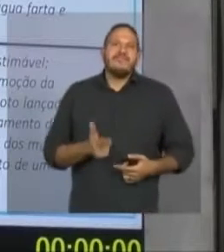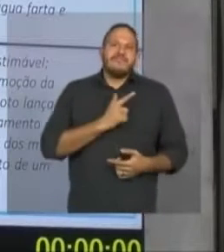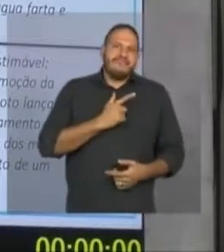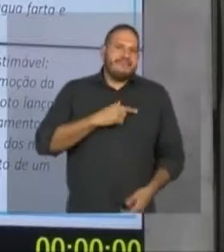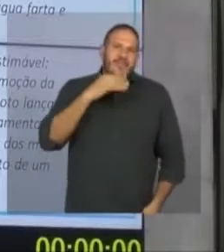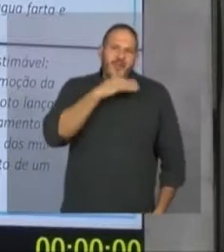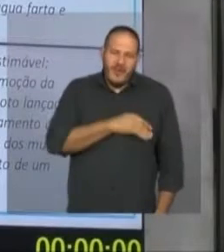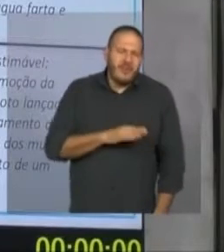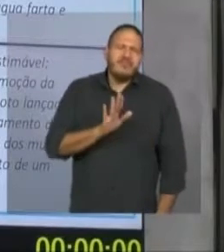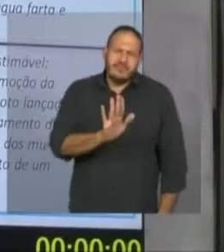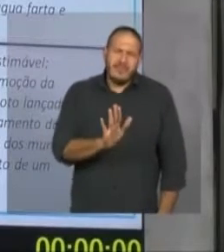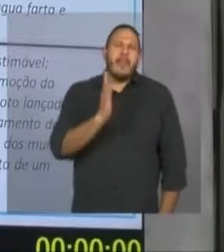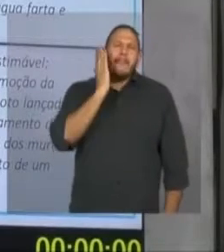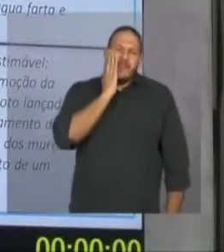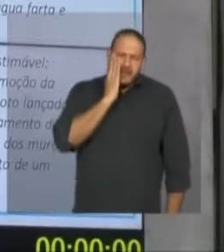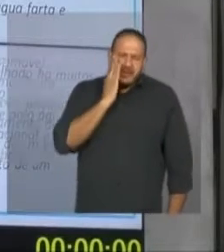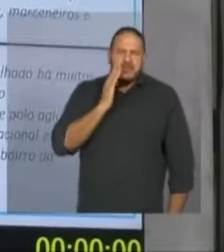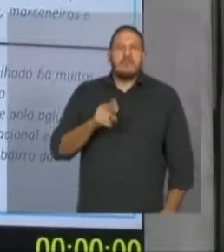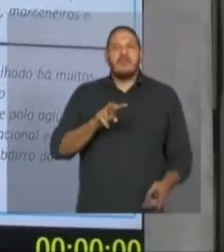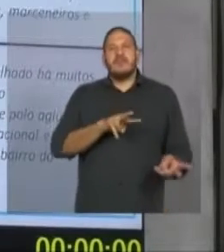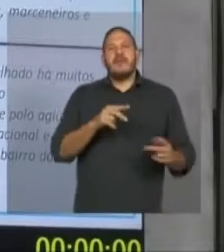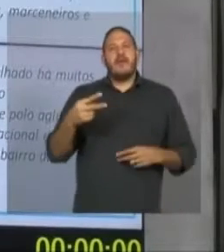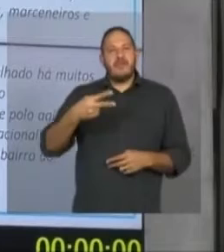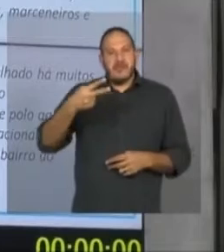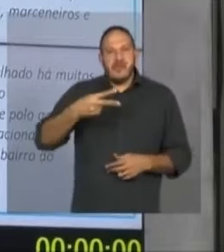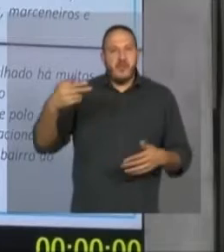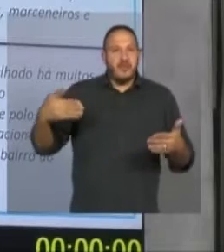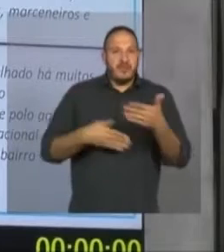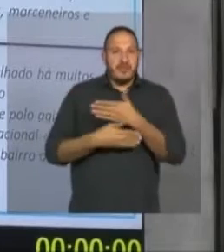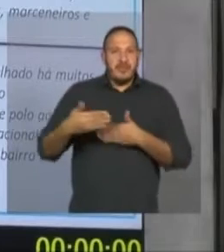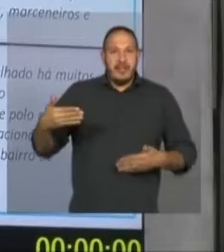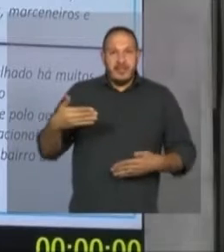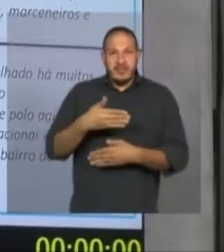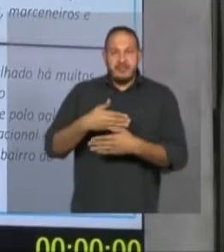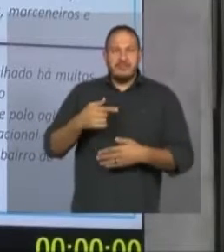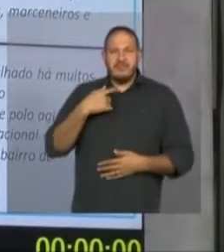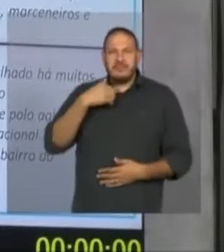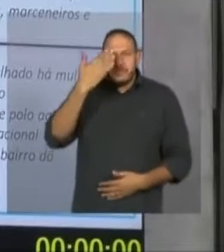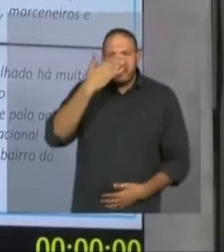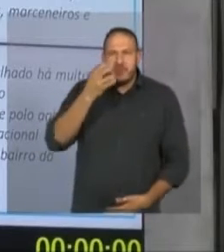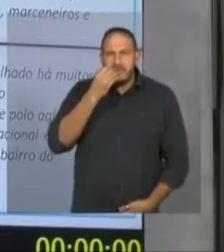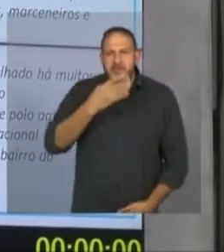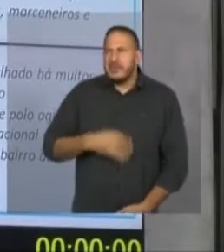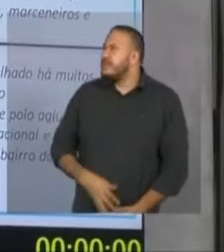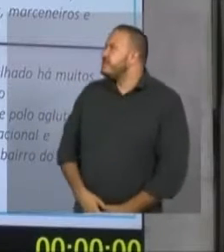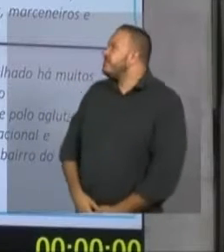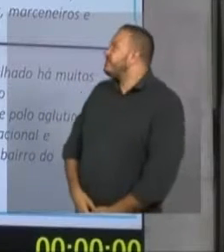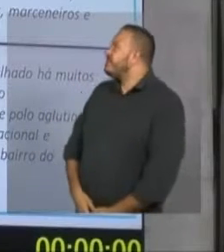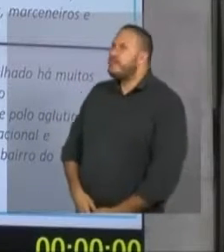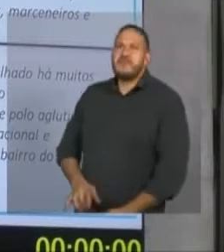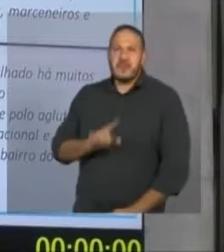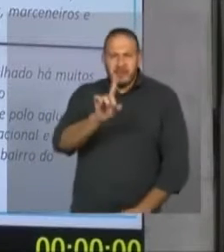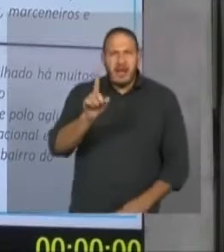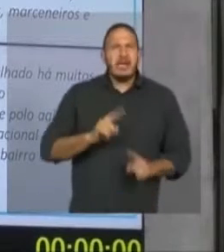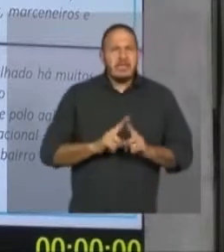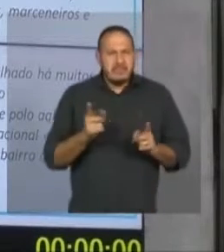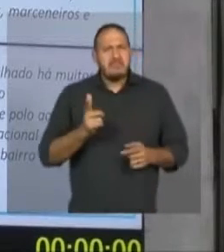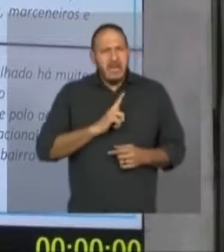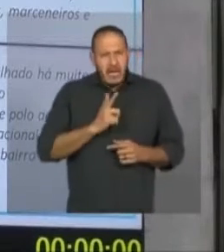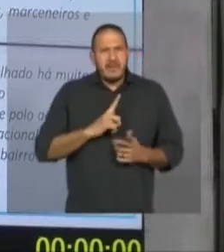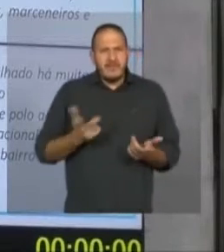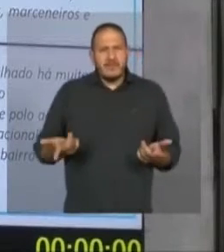que a gente já posso passar para o segundo slide, não estou enxergando bem daqui, mas claro que houve